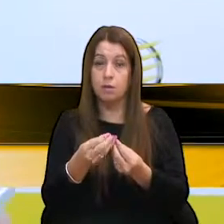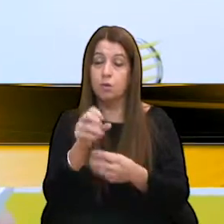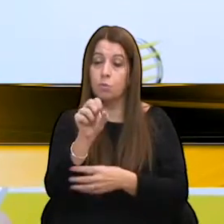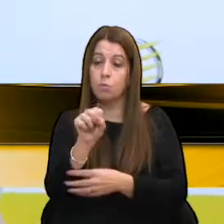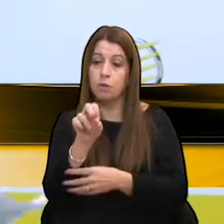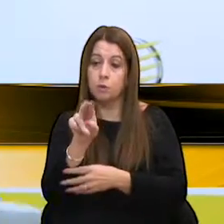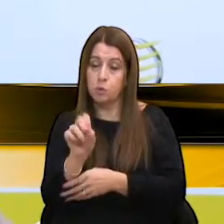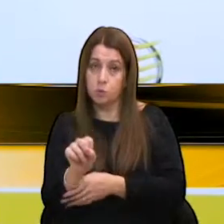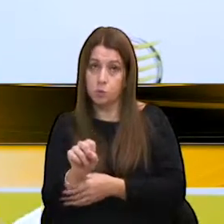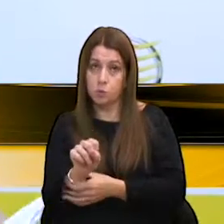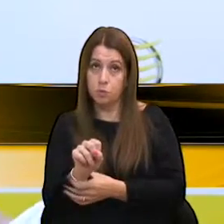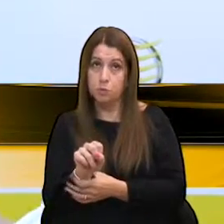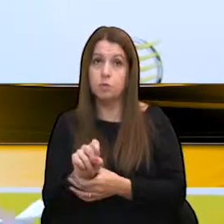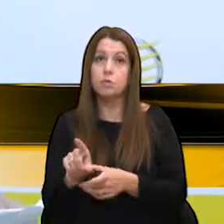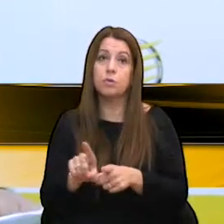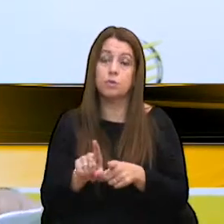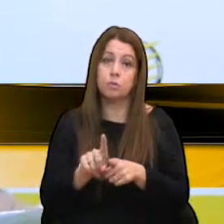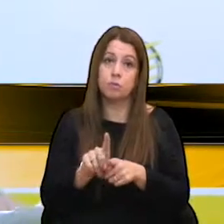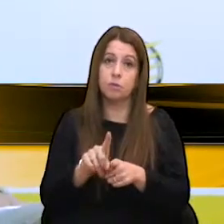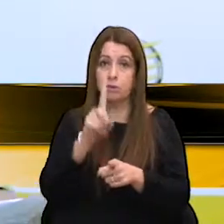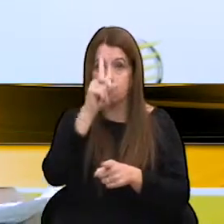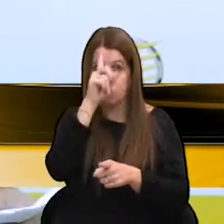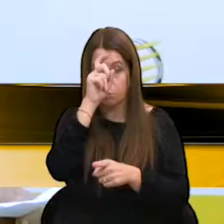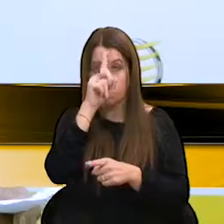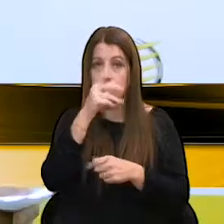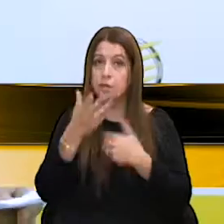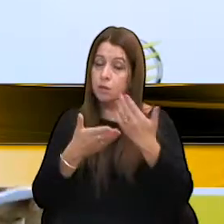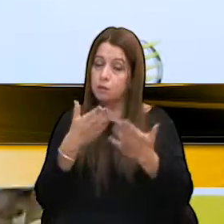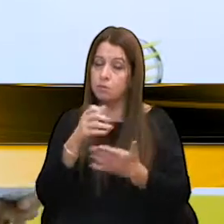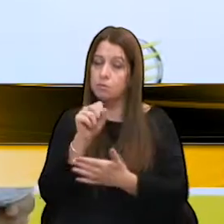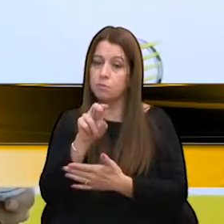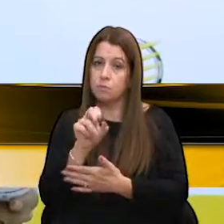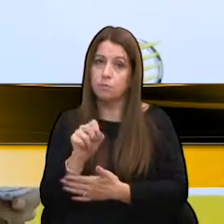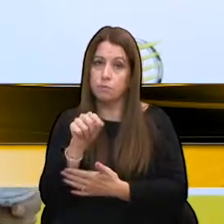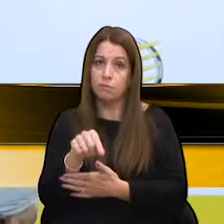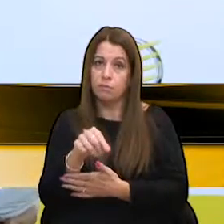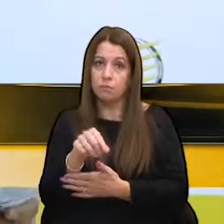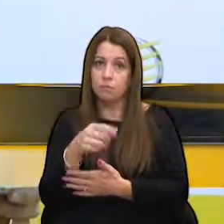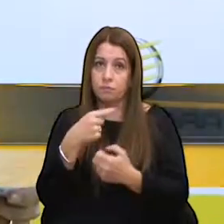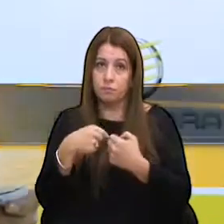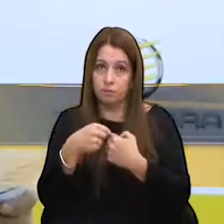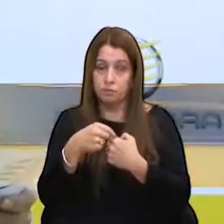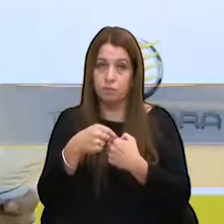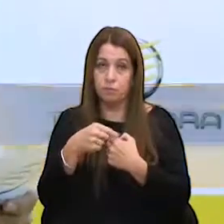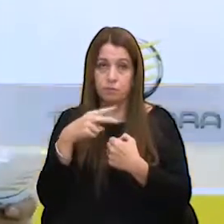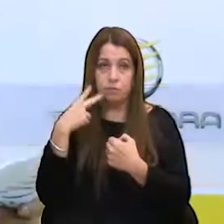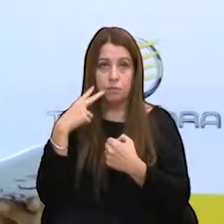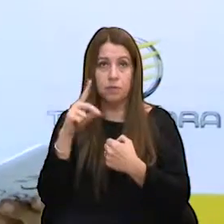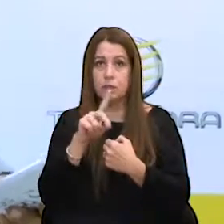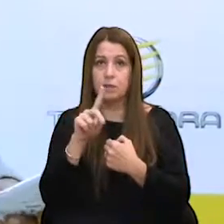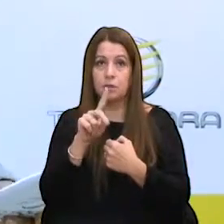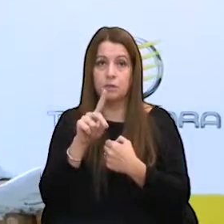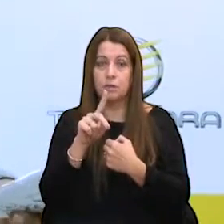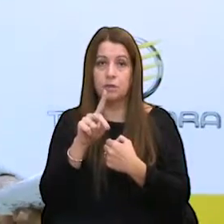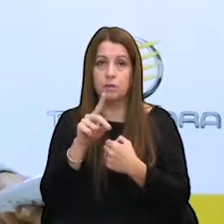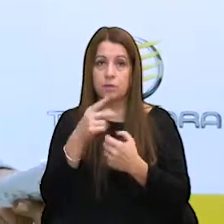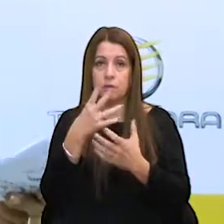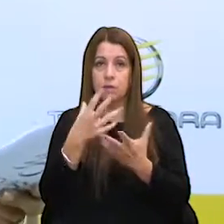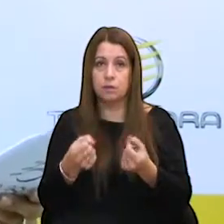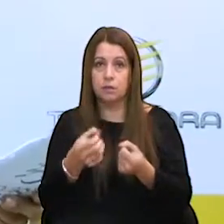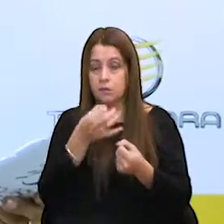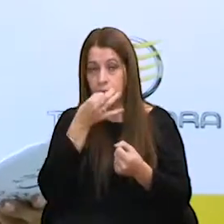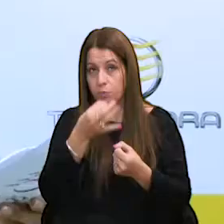rede municipal e também por hospitais que atendem pelo SUS aqui no município. Vereadores não